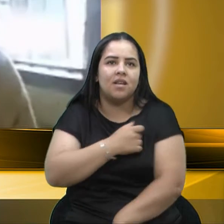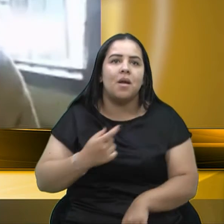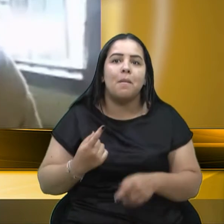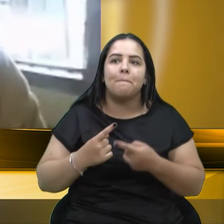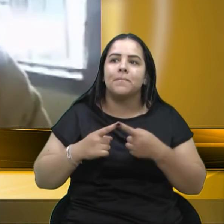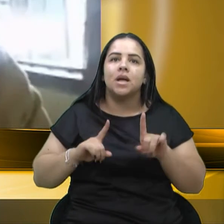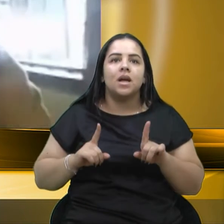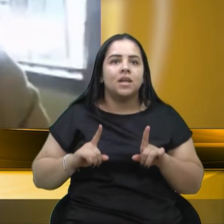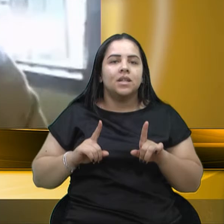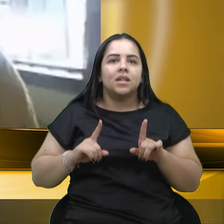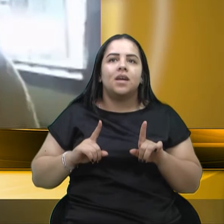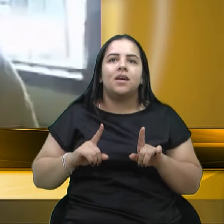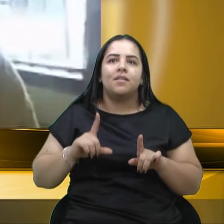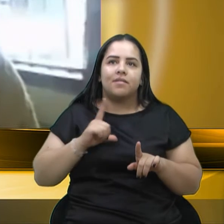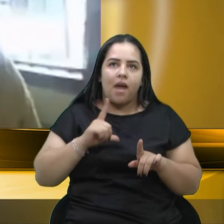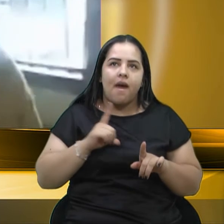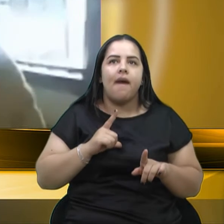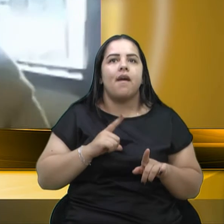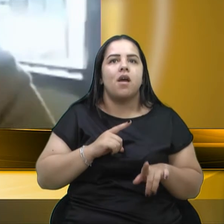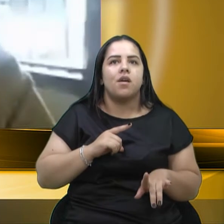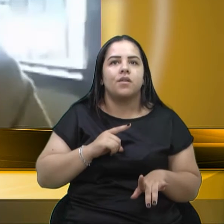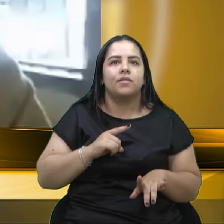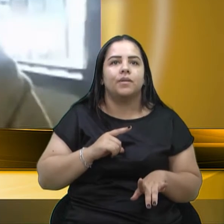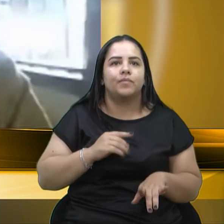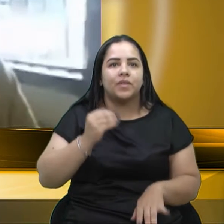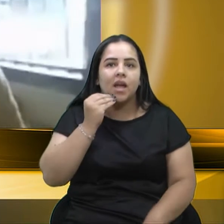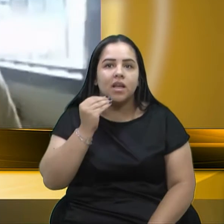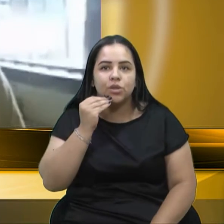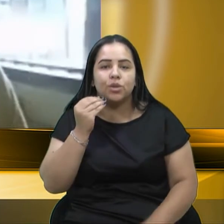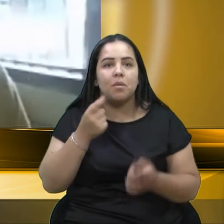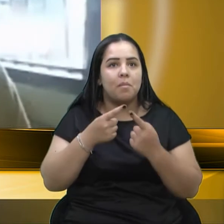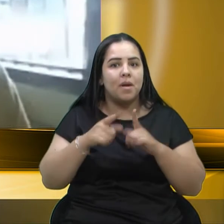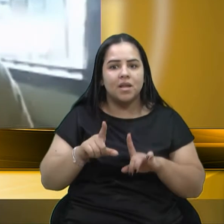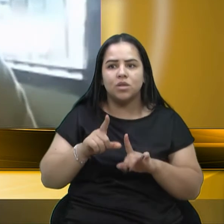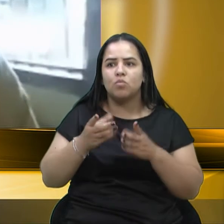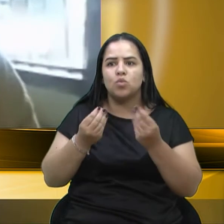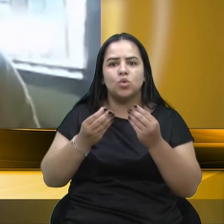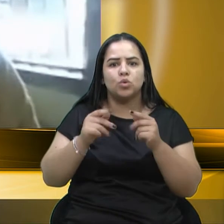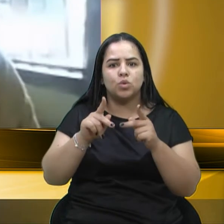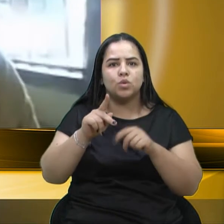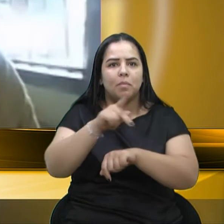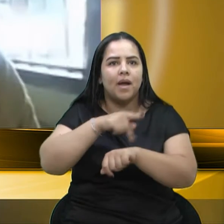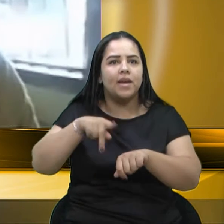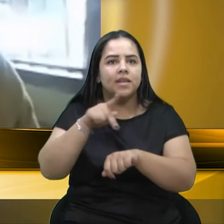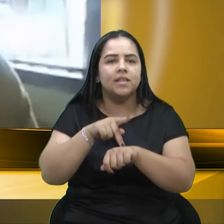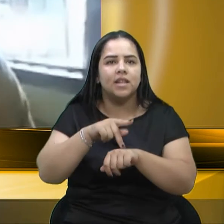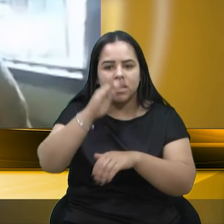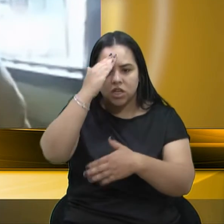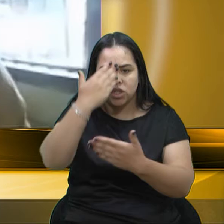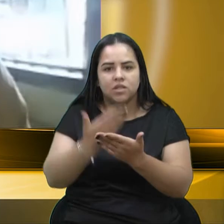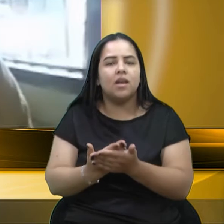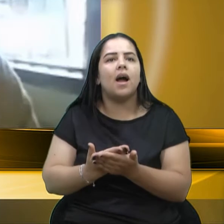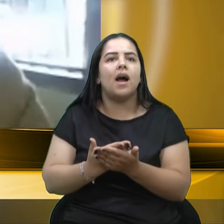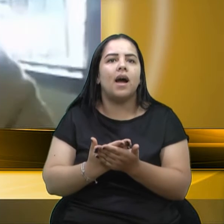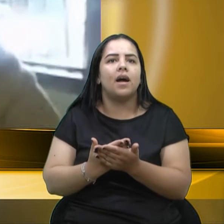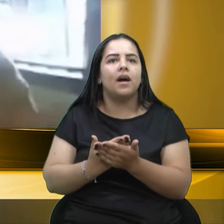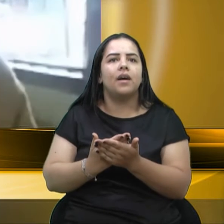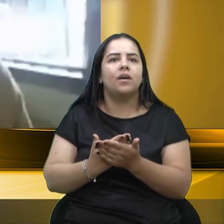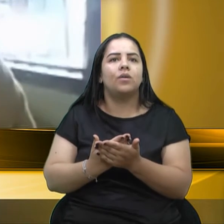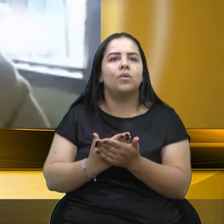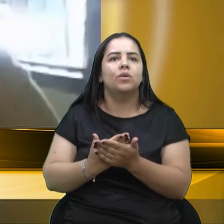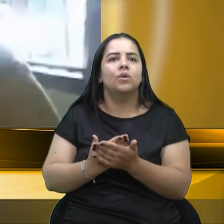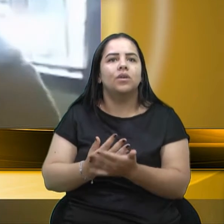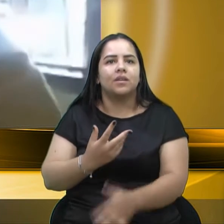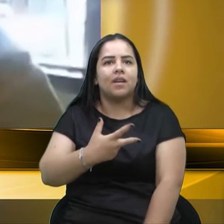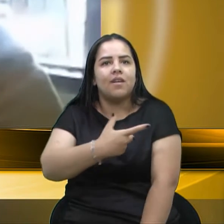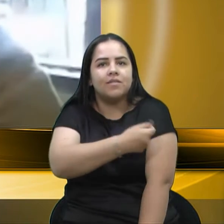apostaram, acreditando na ciência, e prova disso é que agora a gente tem aí os resultados de vacinação no país como o Chile, que é aqui do